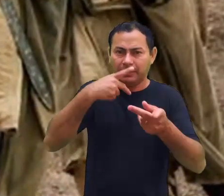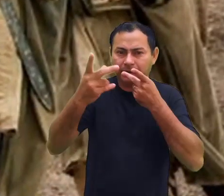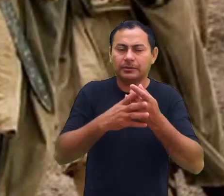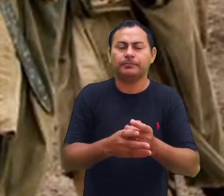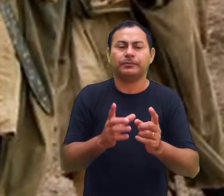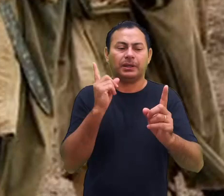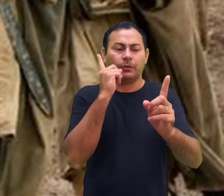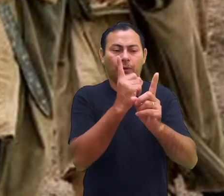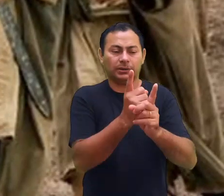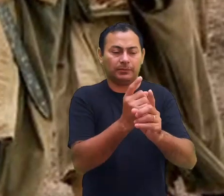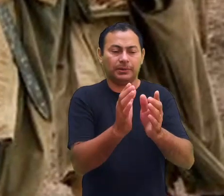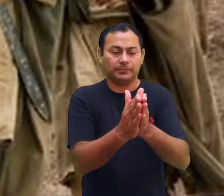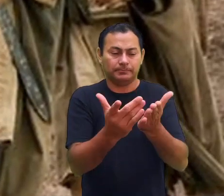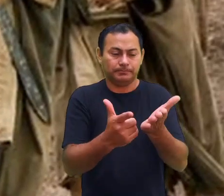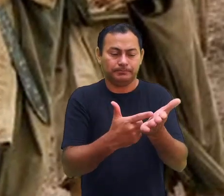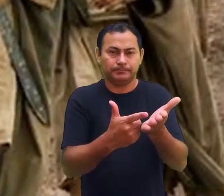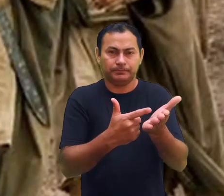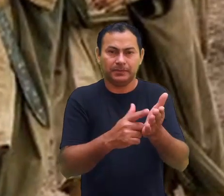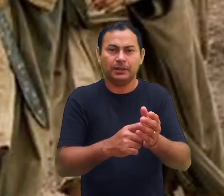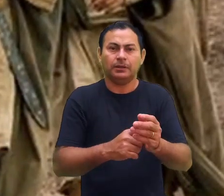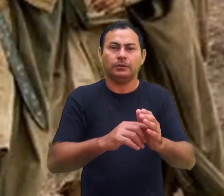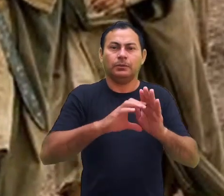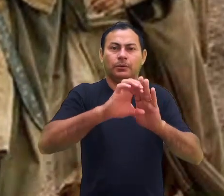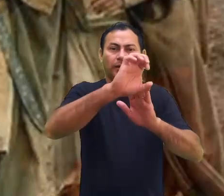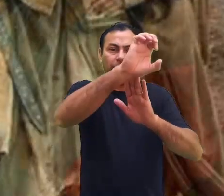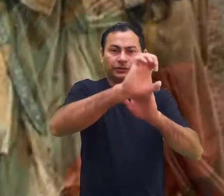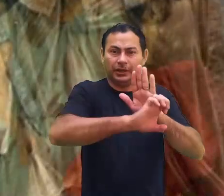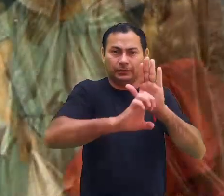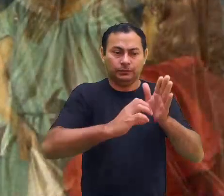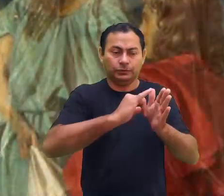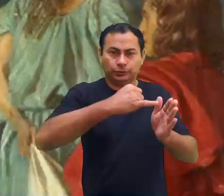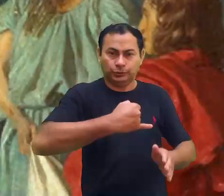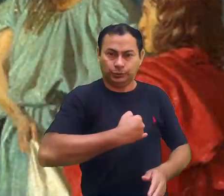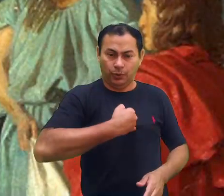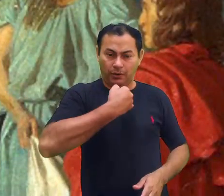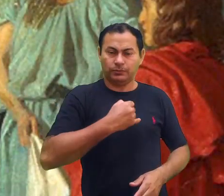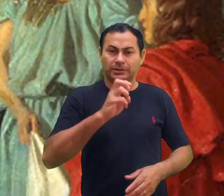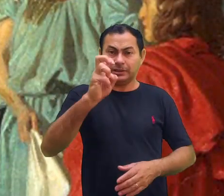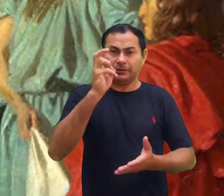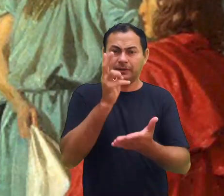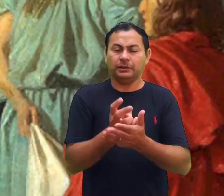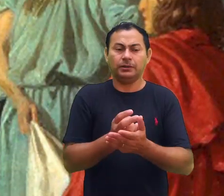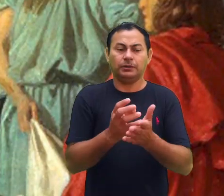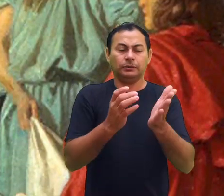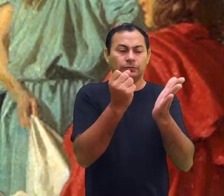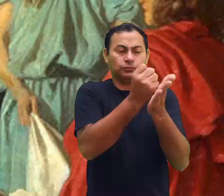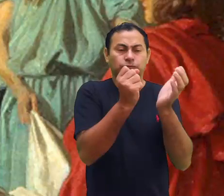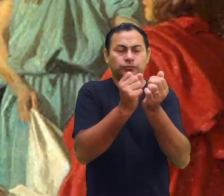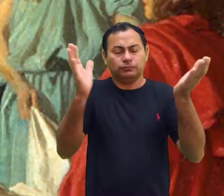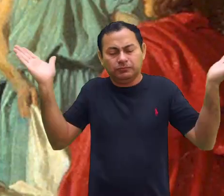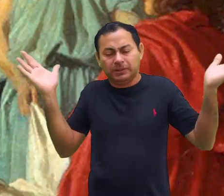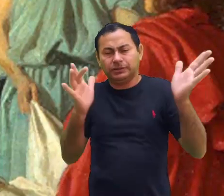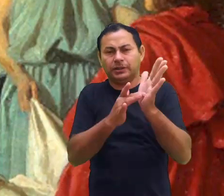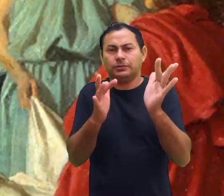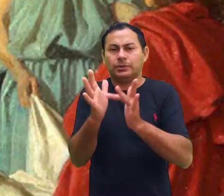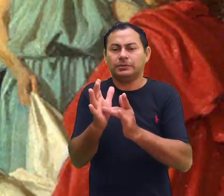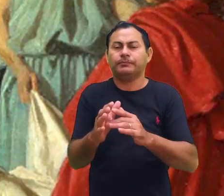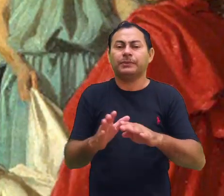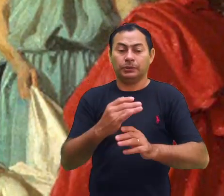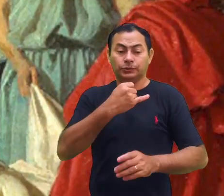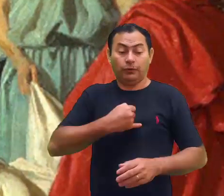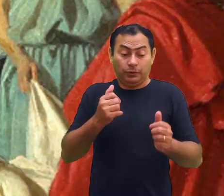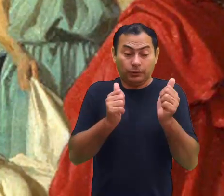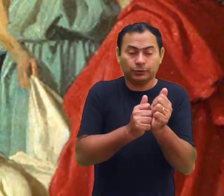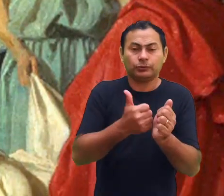diz. Encontramos esta referência no Evangelho de João 5 vezes. Durante a crucificação de Jesus, João ficou próximo à mãe